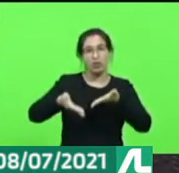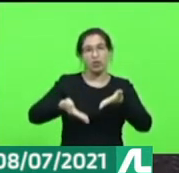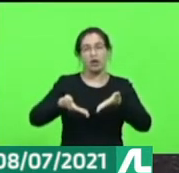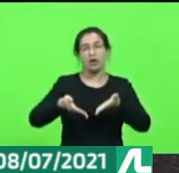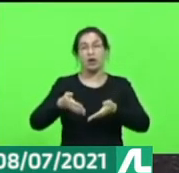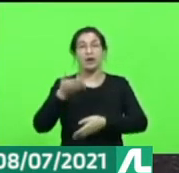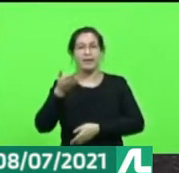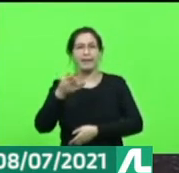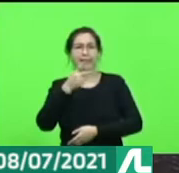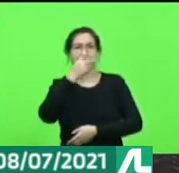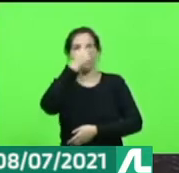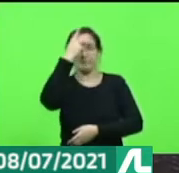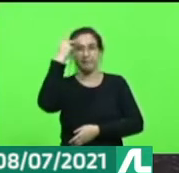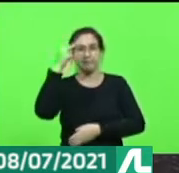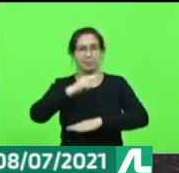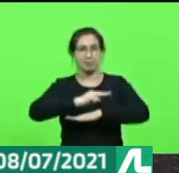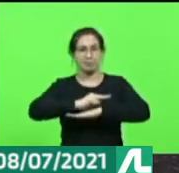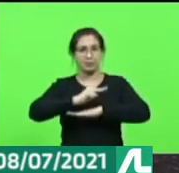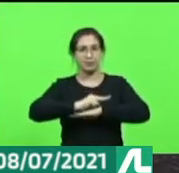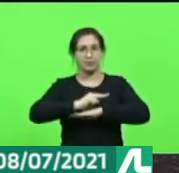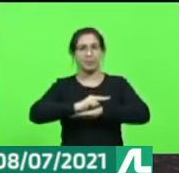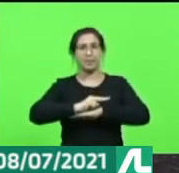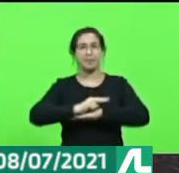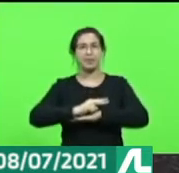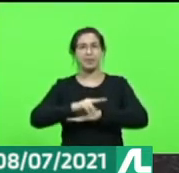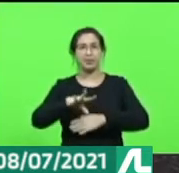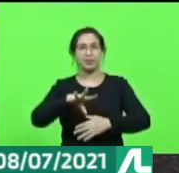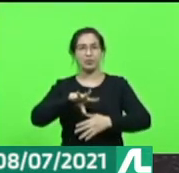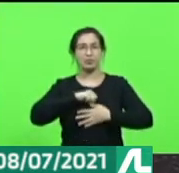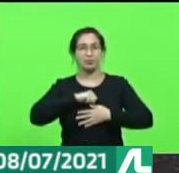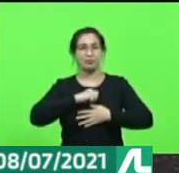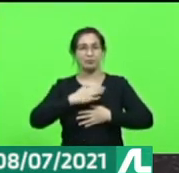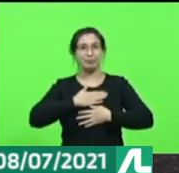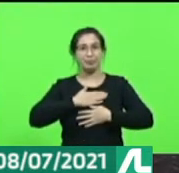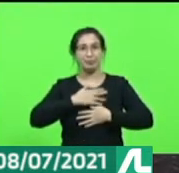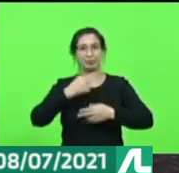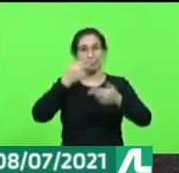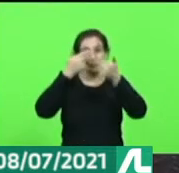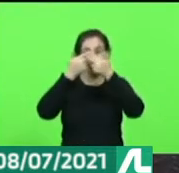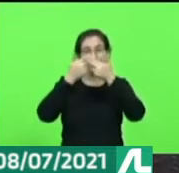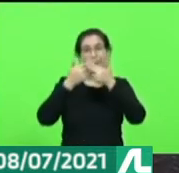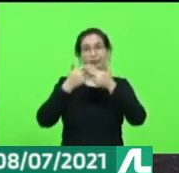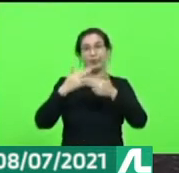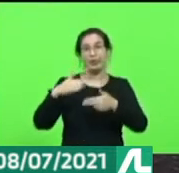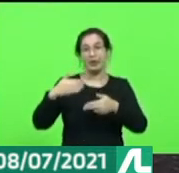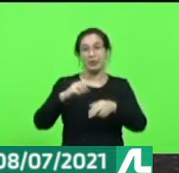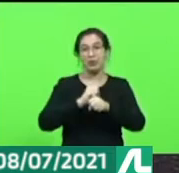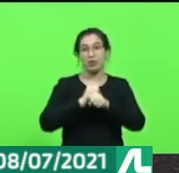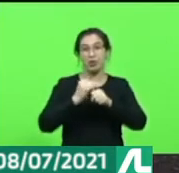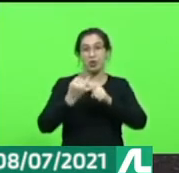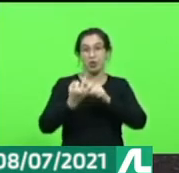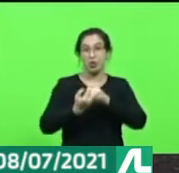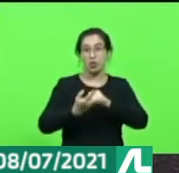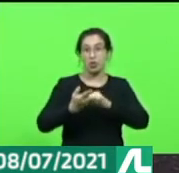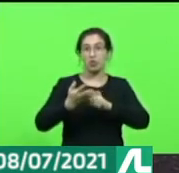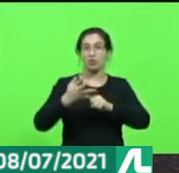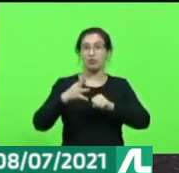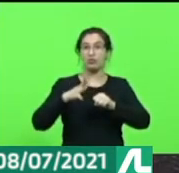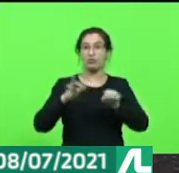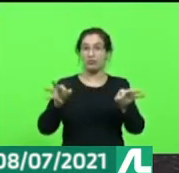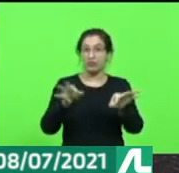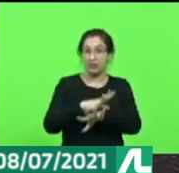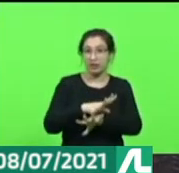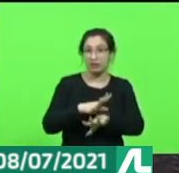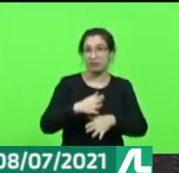evoluíram com limitações físicas e outras, em função do pós-Covid. Nós temos que pensar